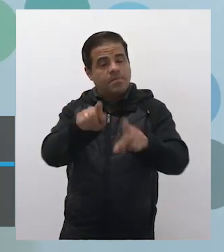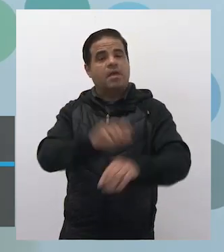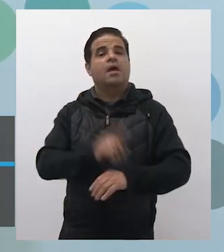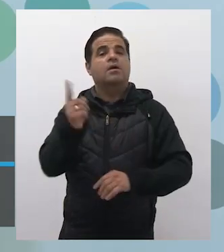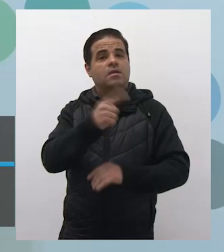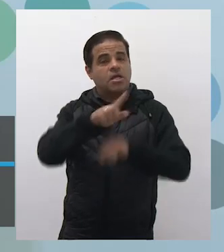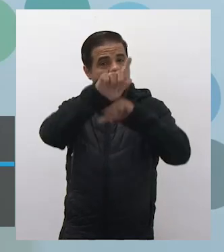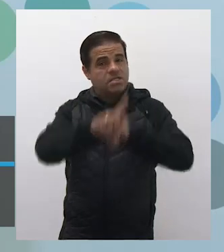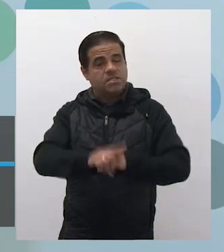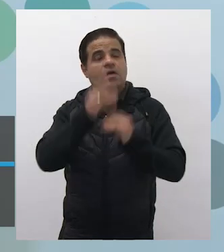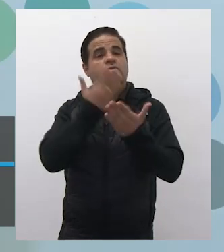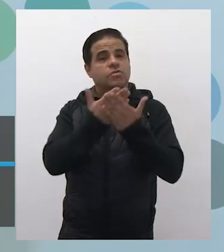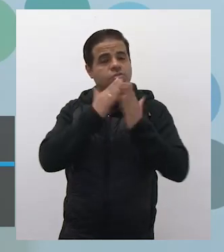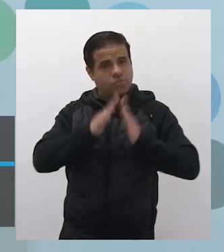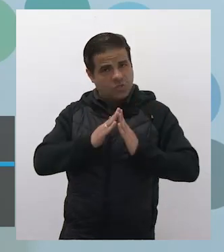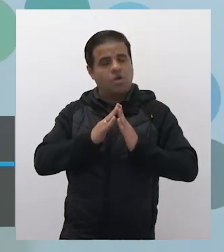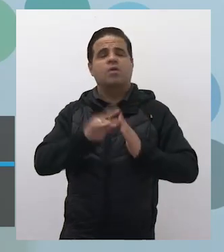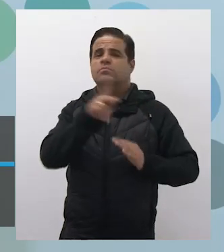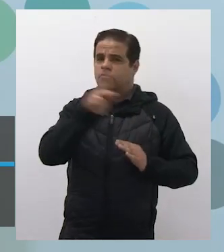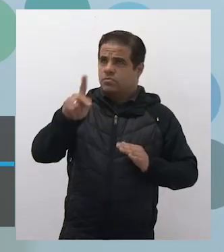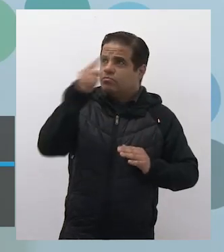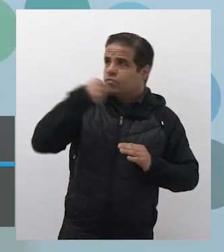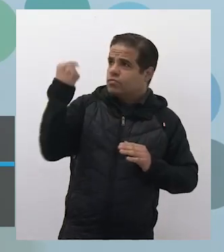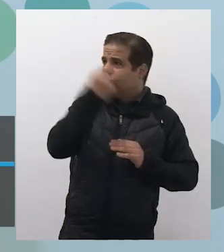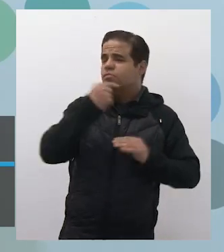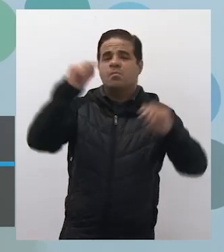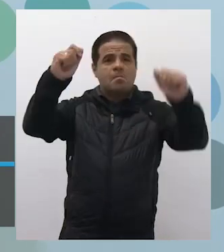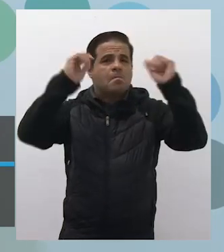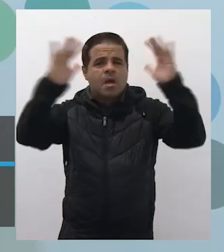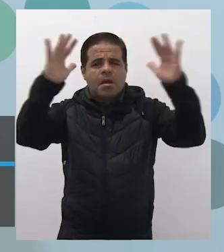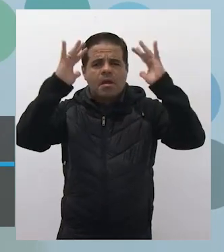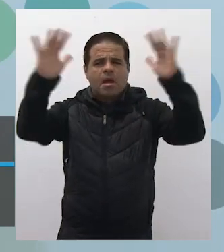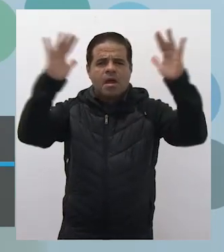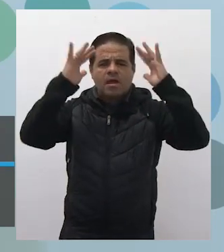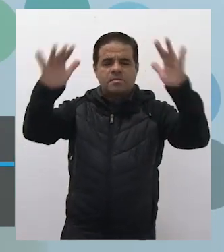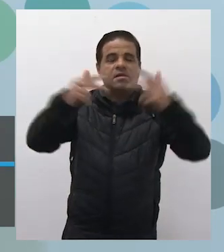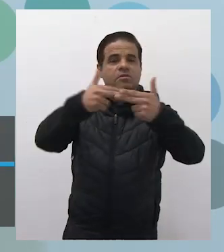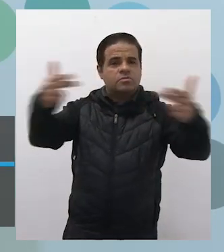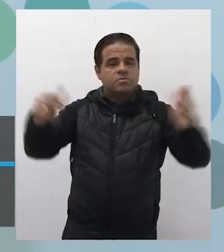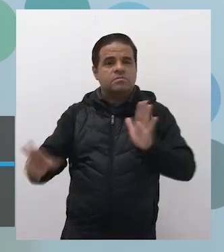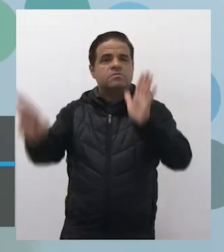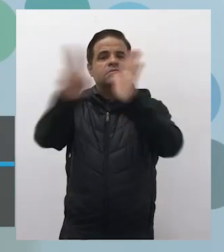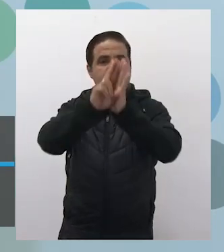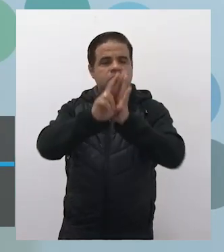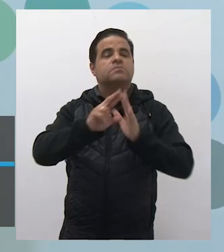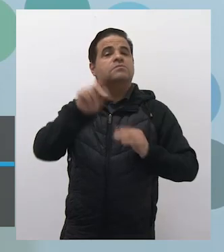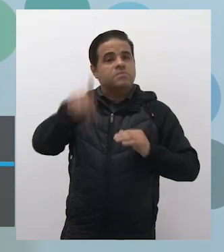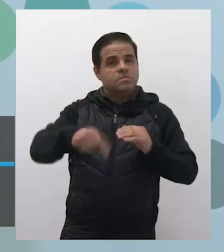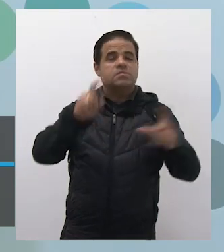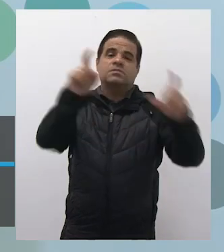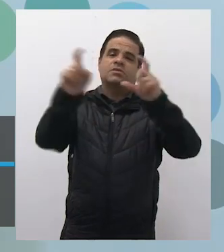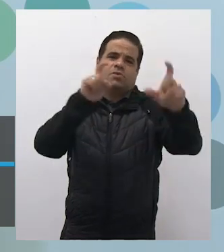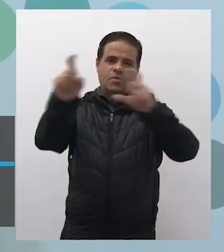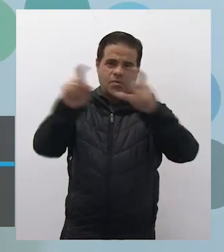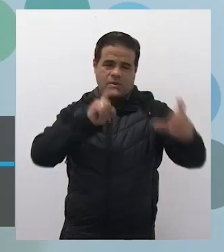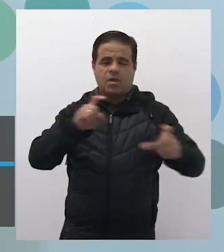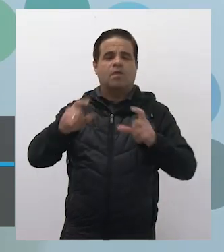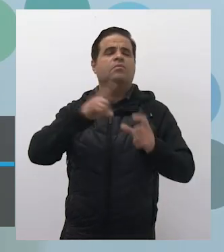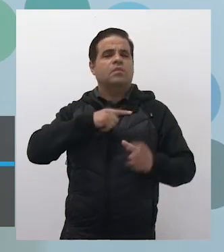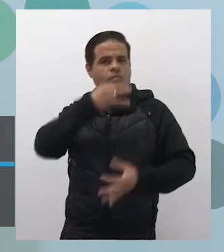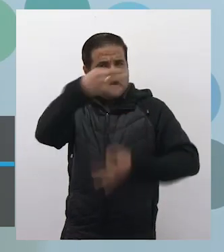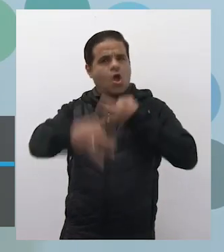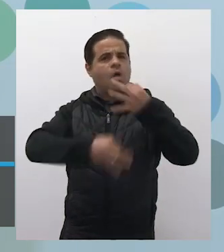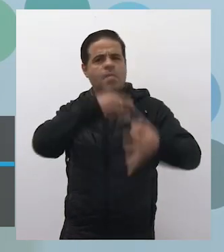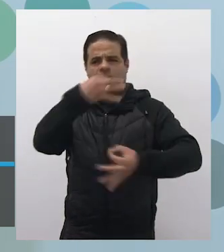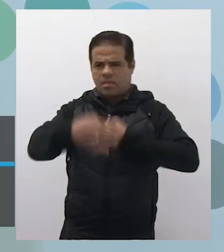a gestão da escola e os professores pensarem na coisa da representatividade nessas reuniões. Teve alguns